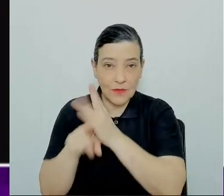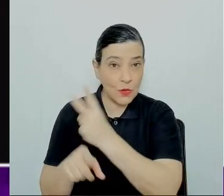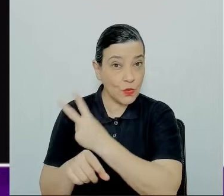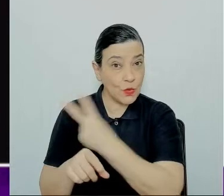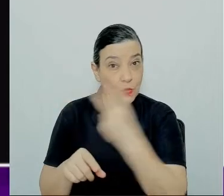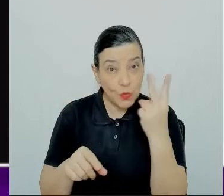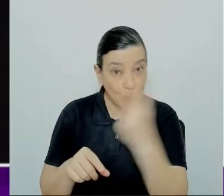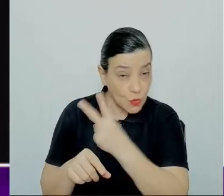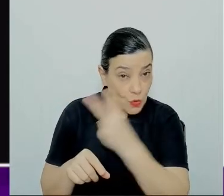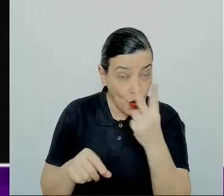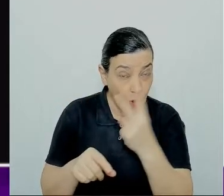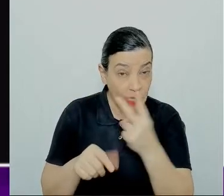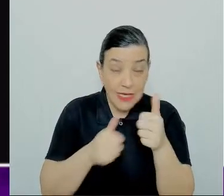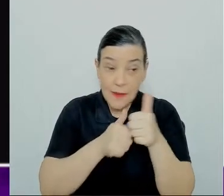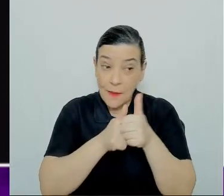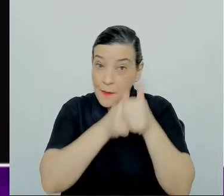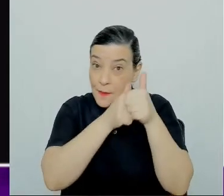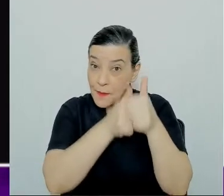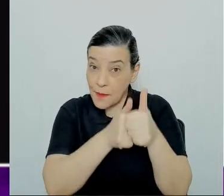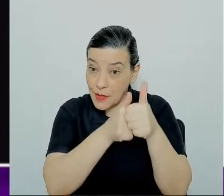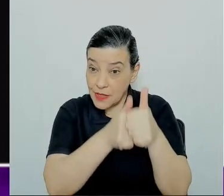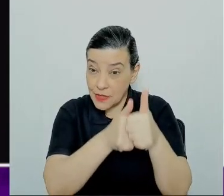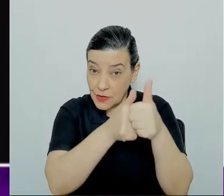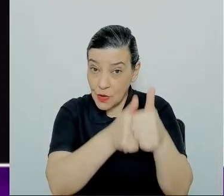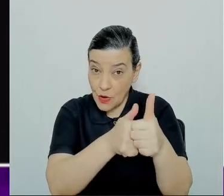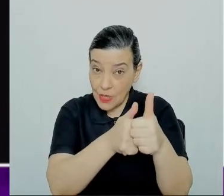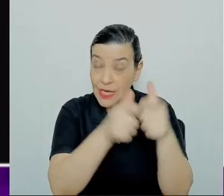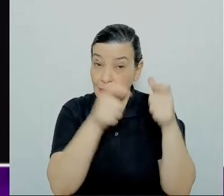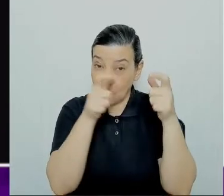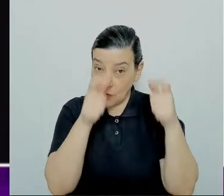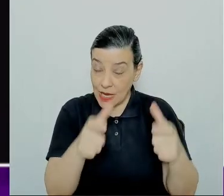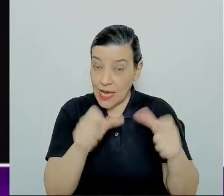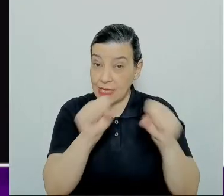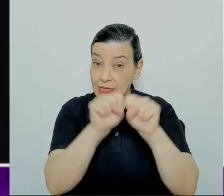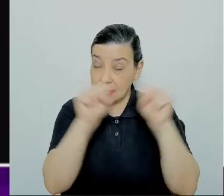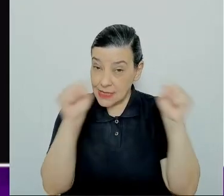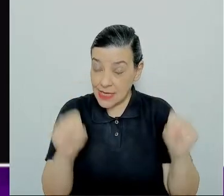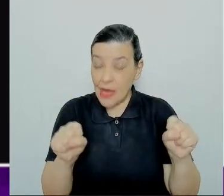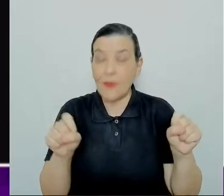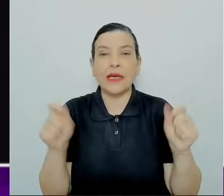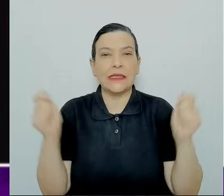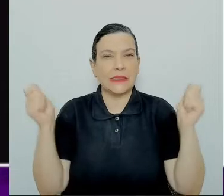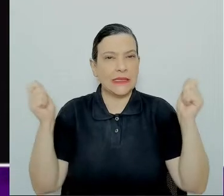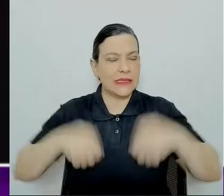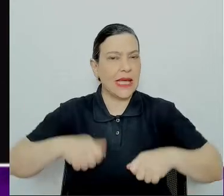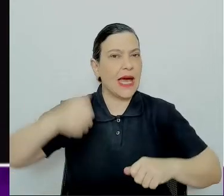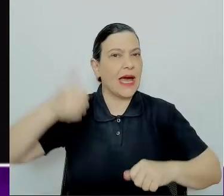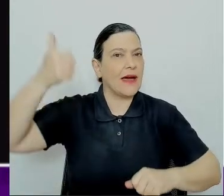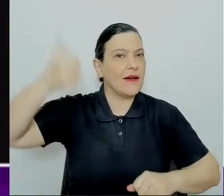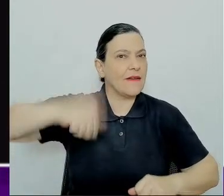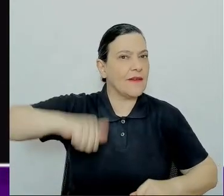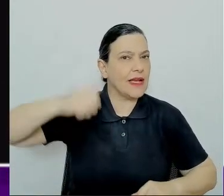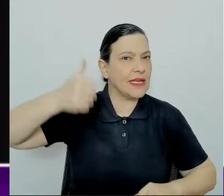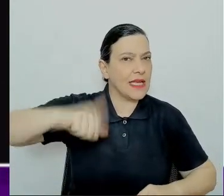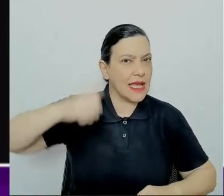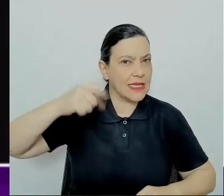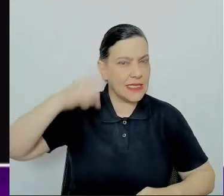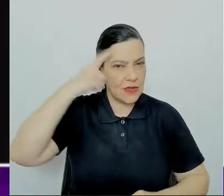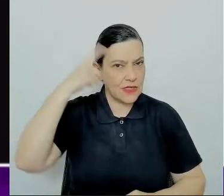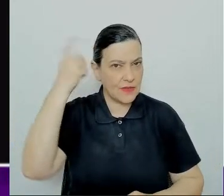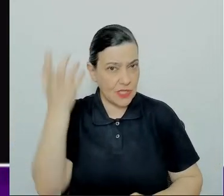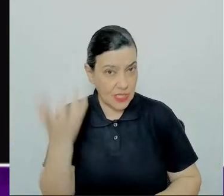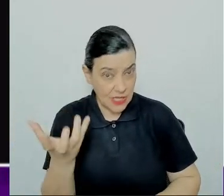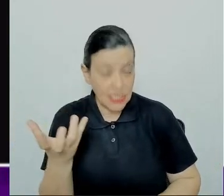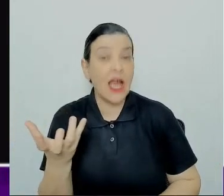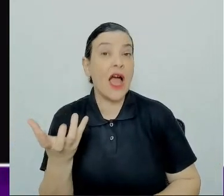ele tanto monitora o meu ambiente, ele consegue fazer uma avaliação em cima de inteligência artificial